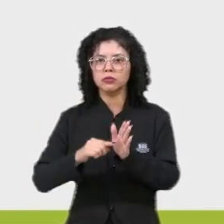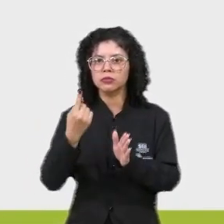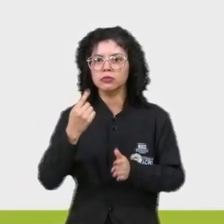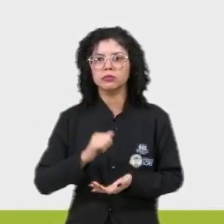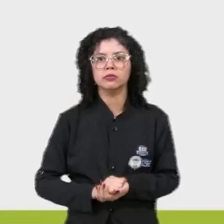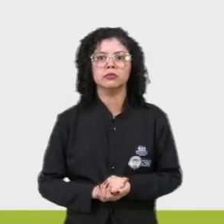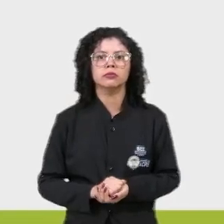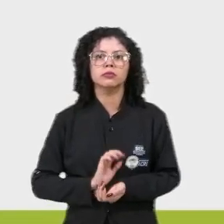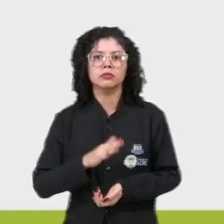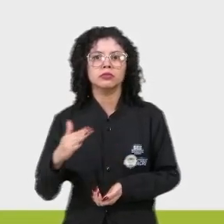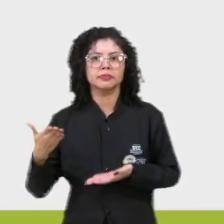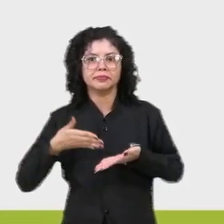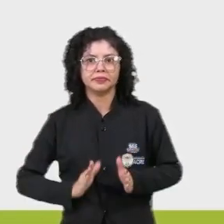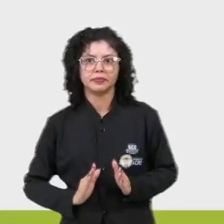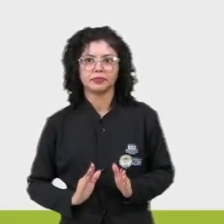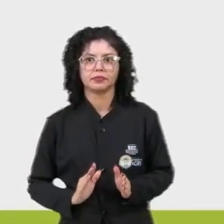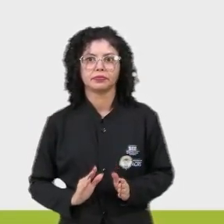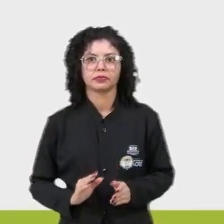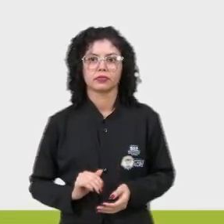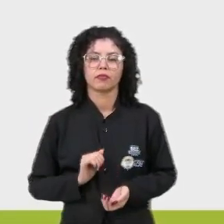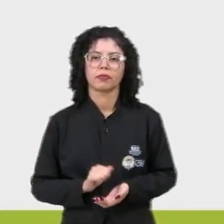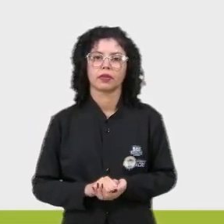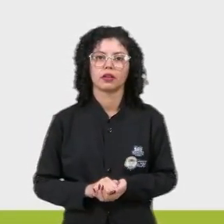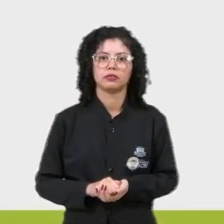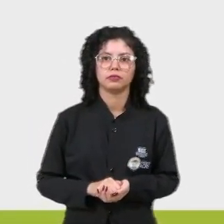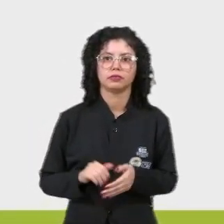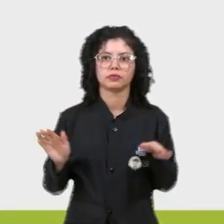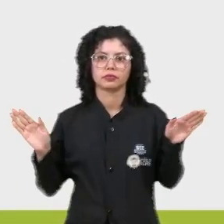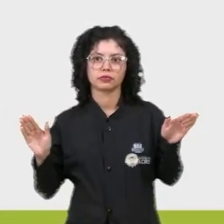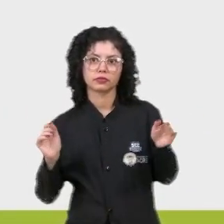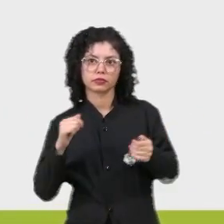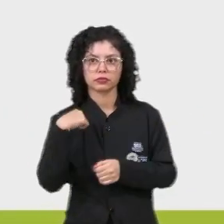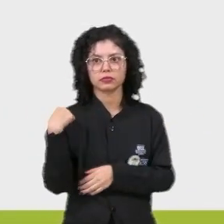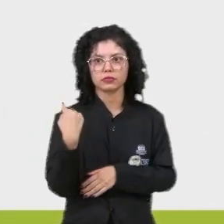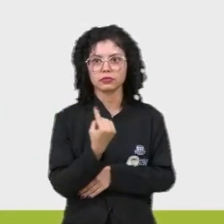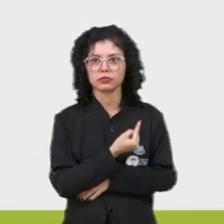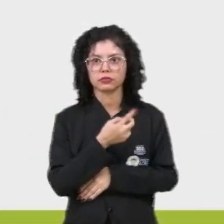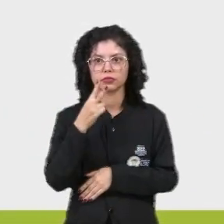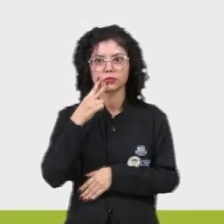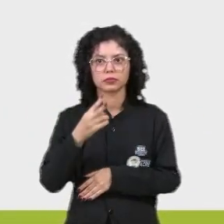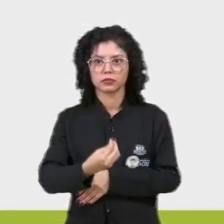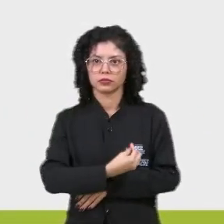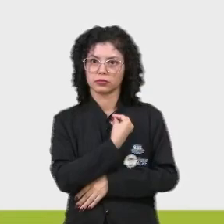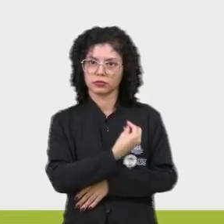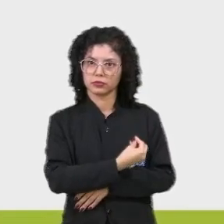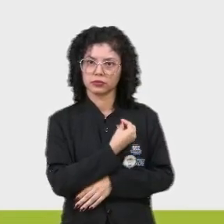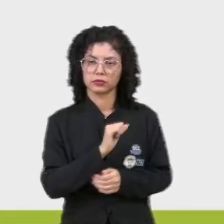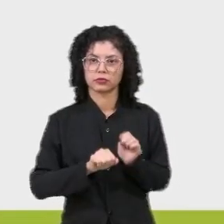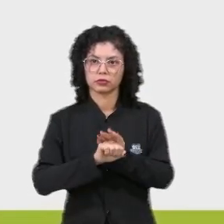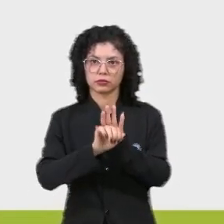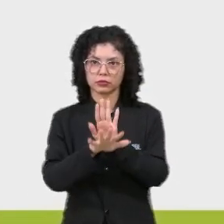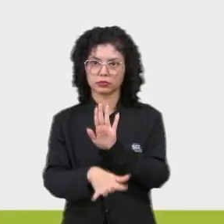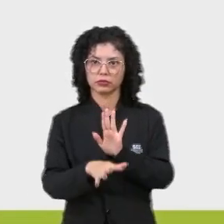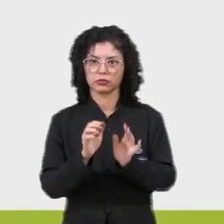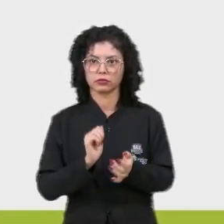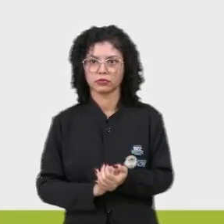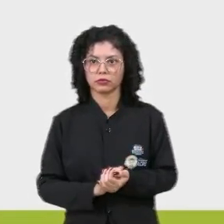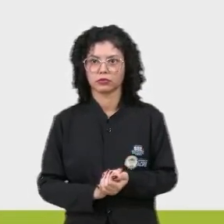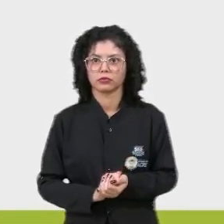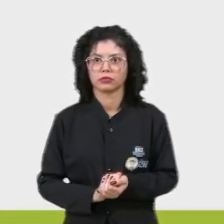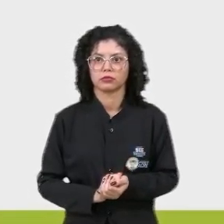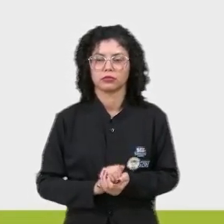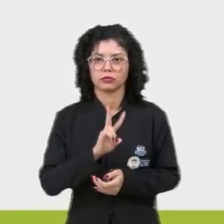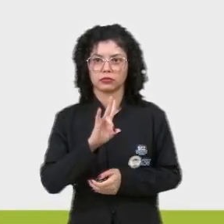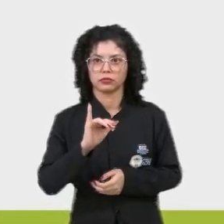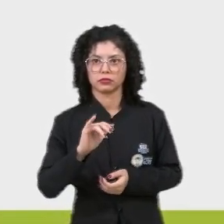texto 1. Quando nasci, um anjo torto, desses que vivem na sombra, disse,